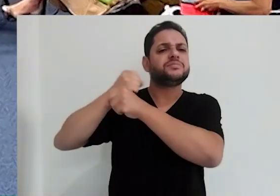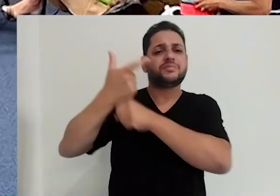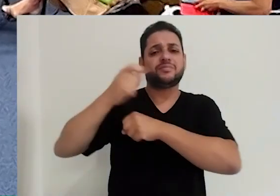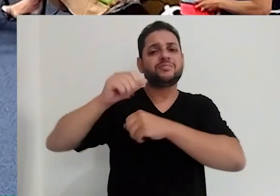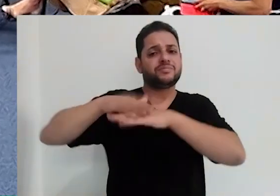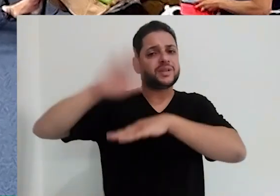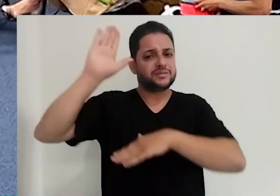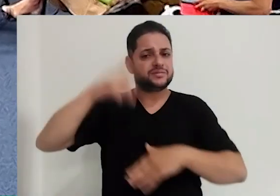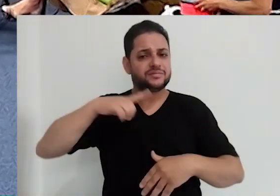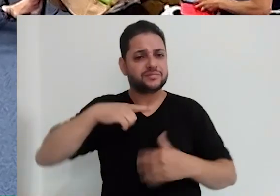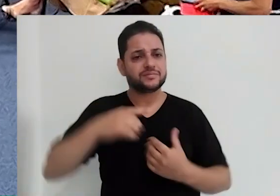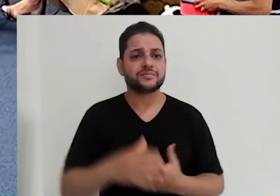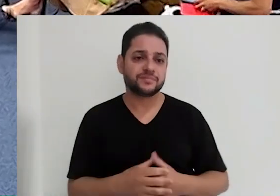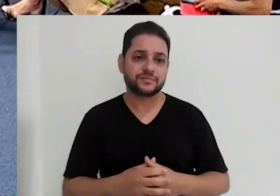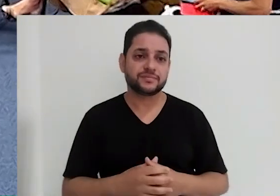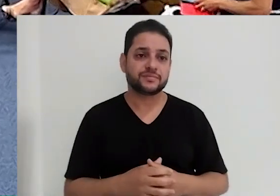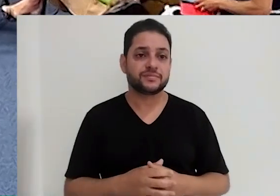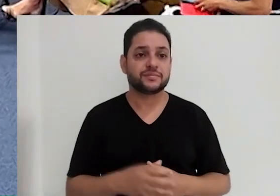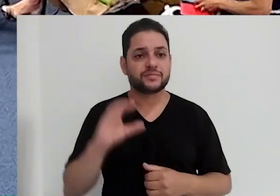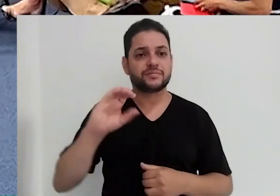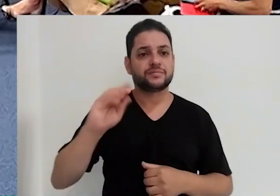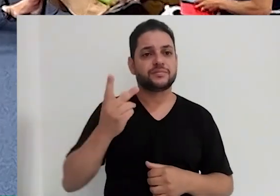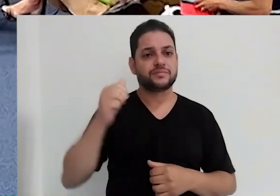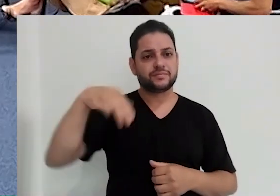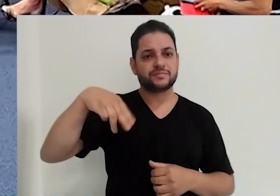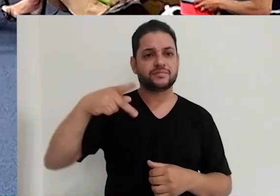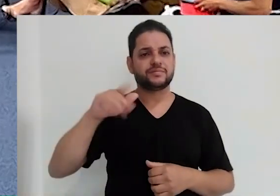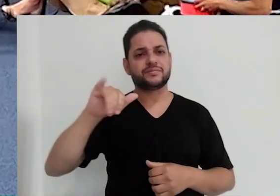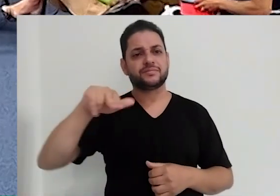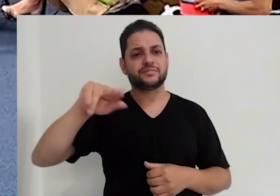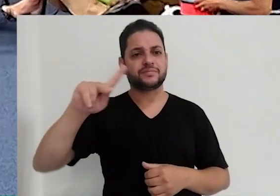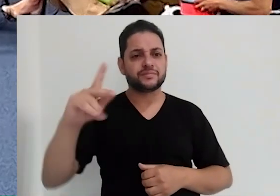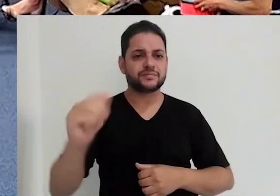é tem é o champinha já tá com